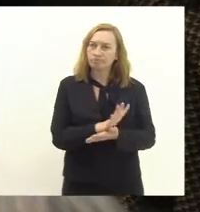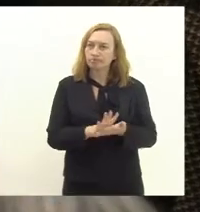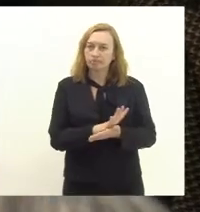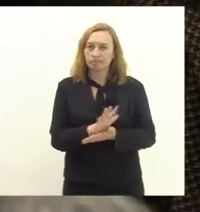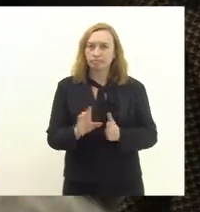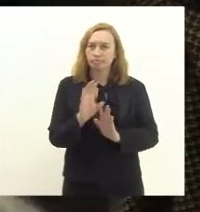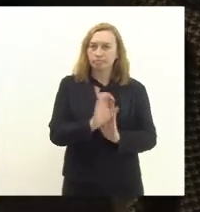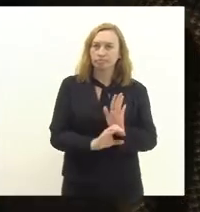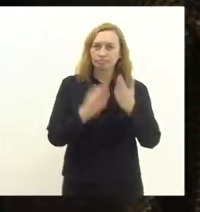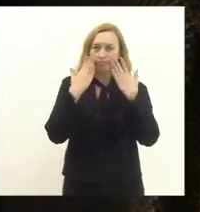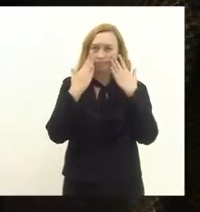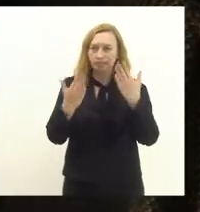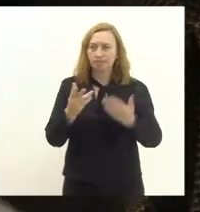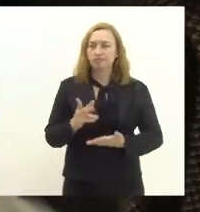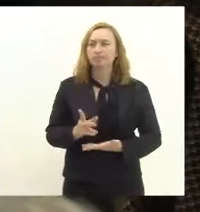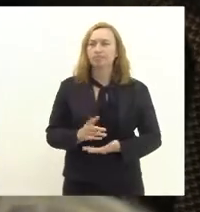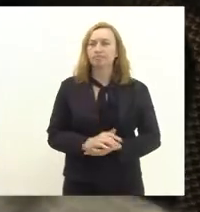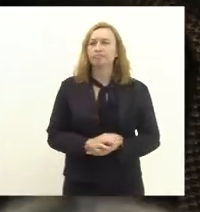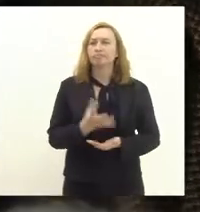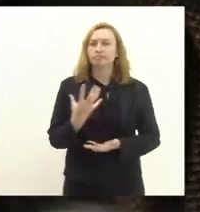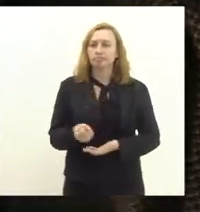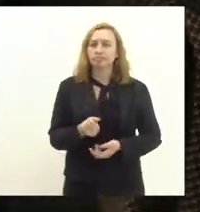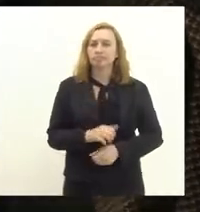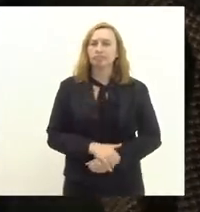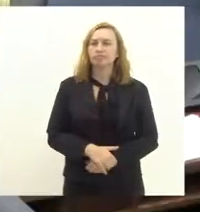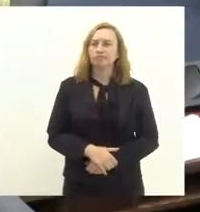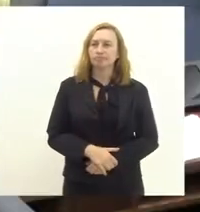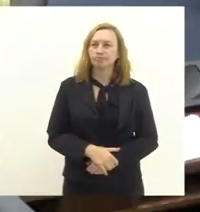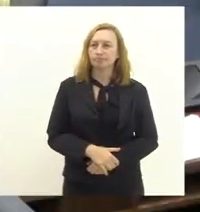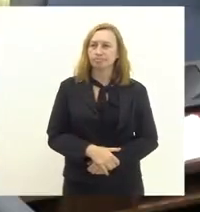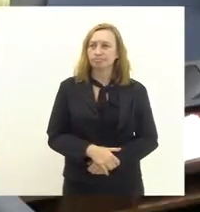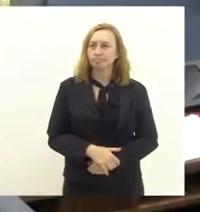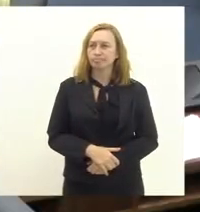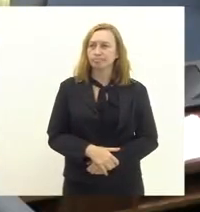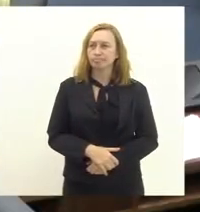emendas que foram apresentadas e serão apreciadas. No mérito favorável.